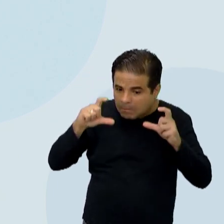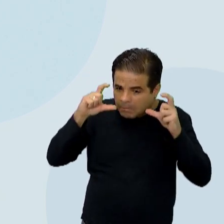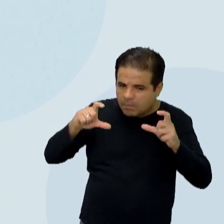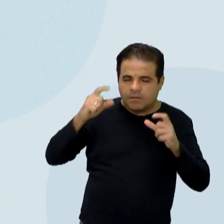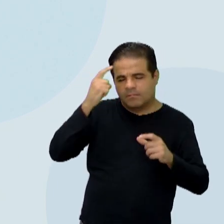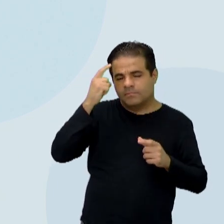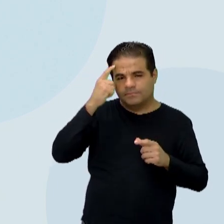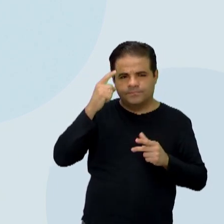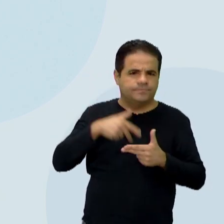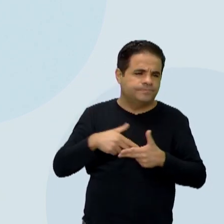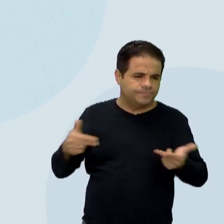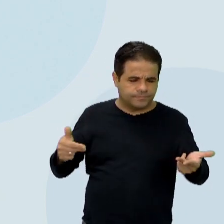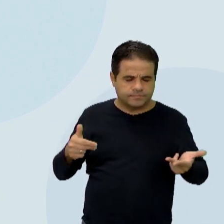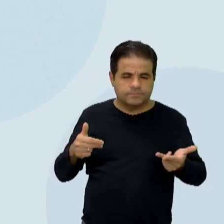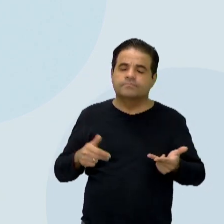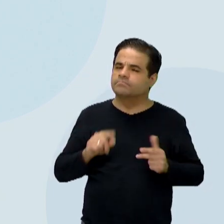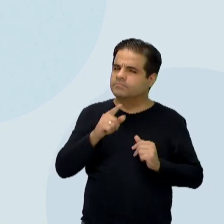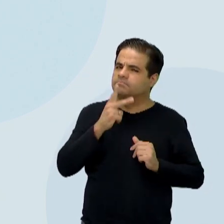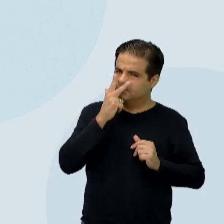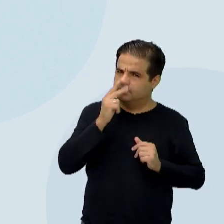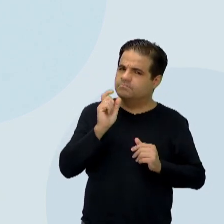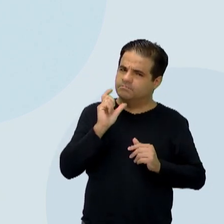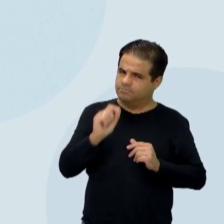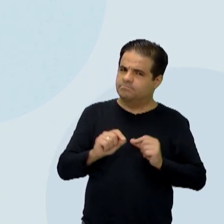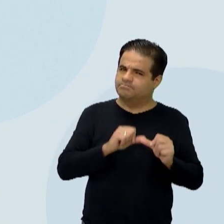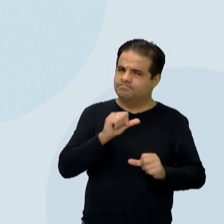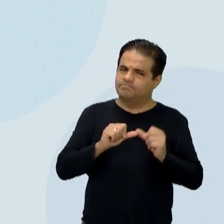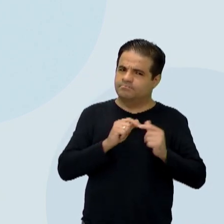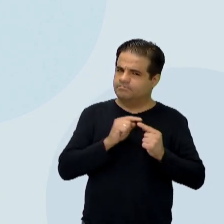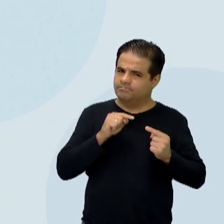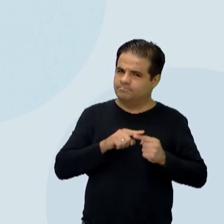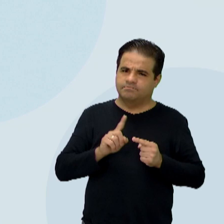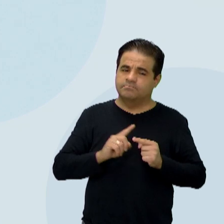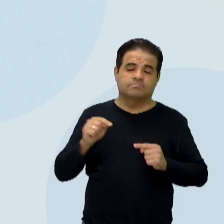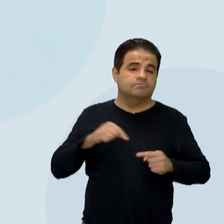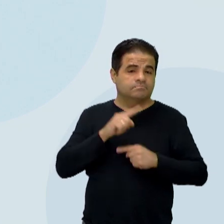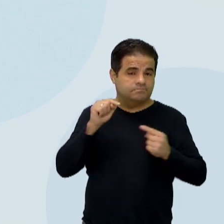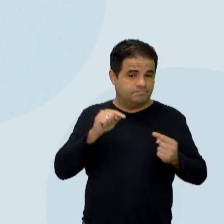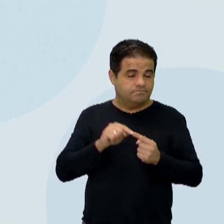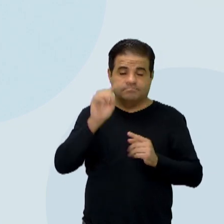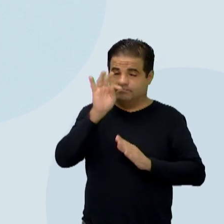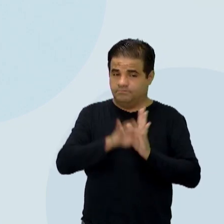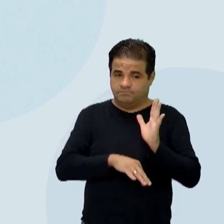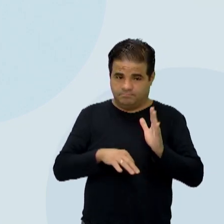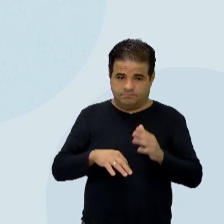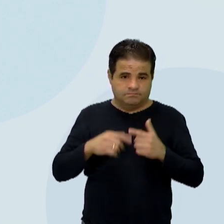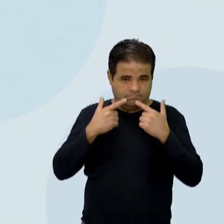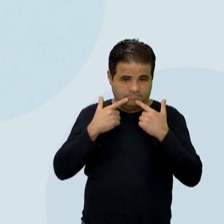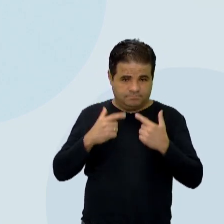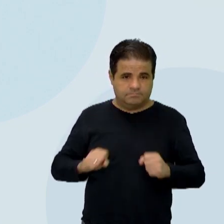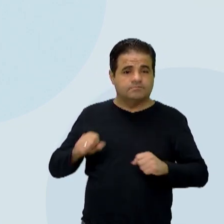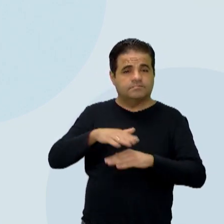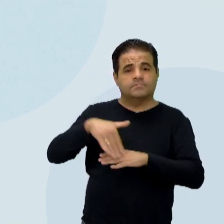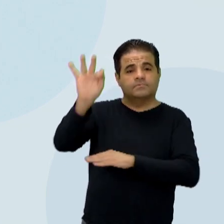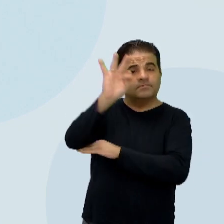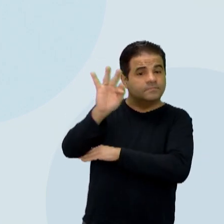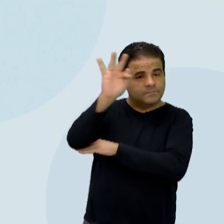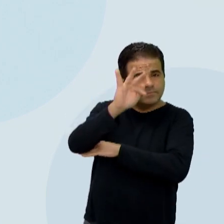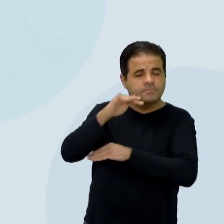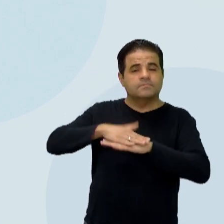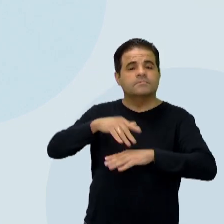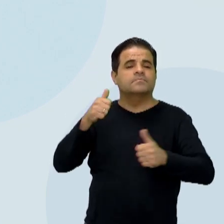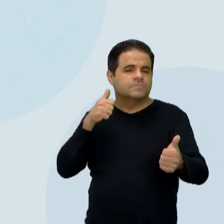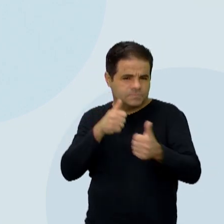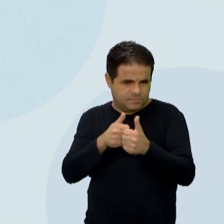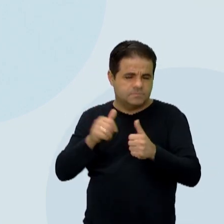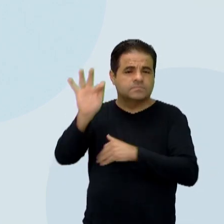né? Por alguma então, coisa. Essa aí já fugiu do... Fugiu do propósito do texto, porque o texto geralmente tem uma linguagem mais formal, né? Mais próxima